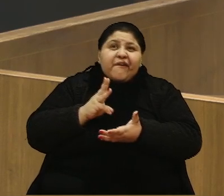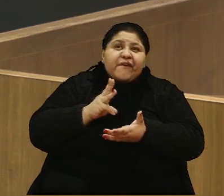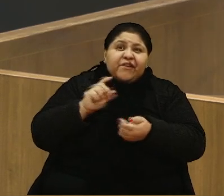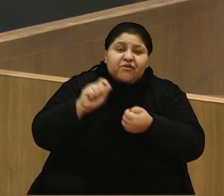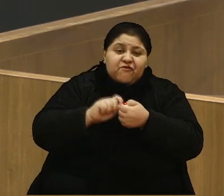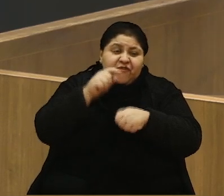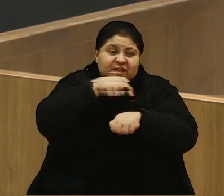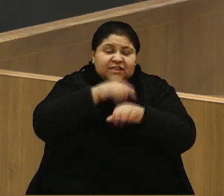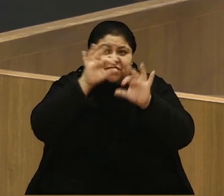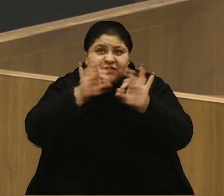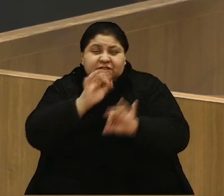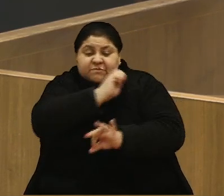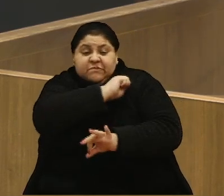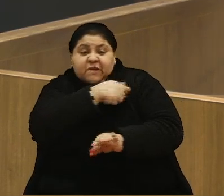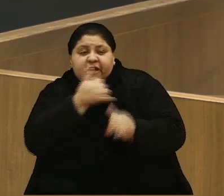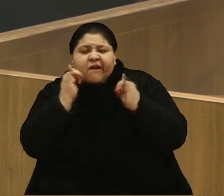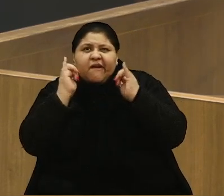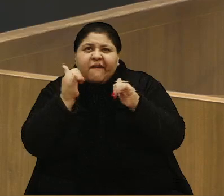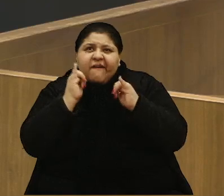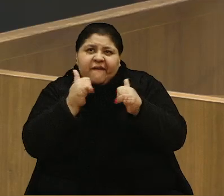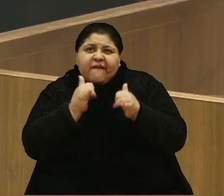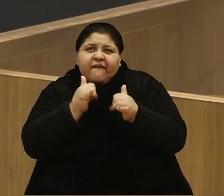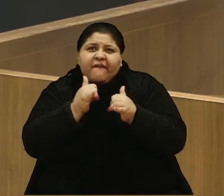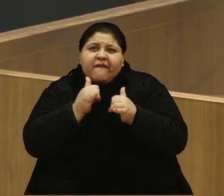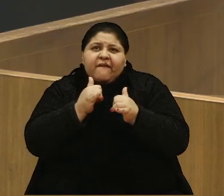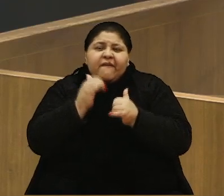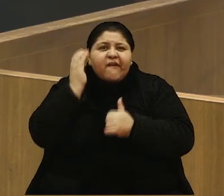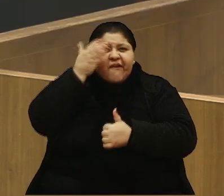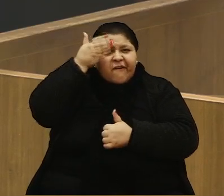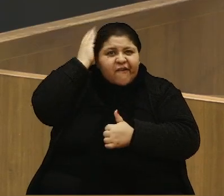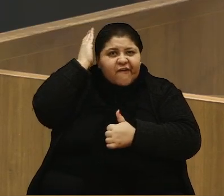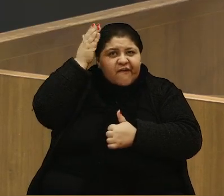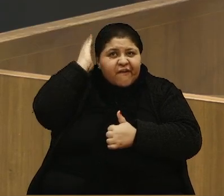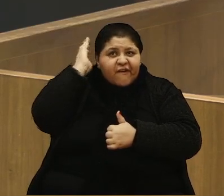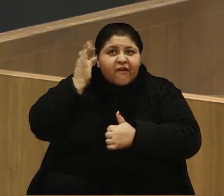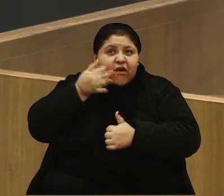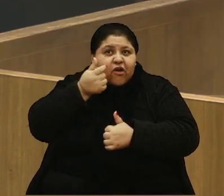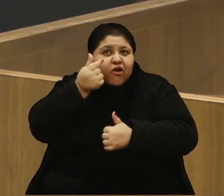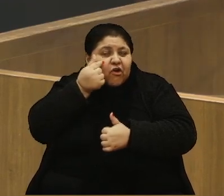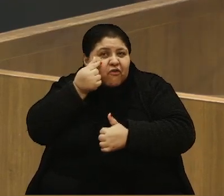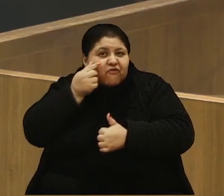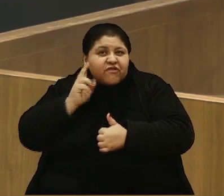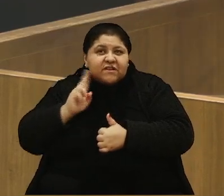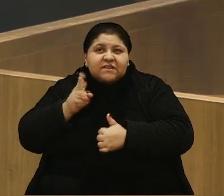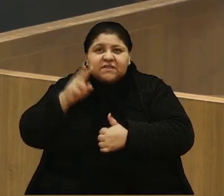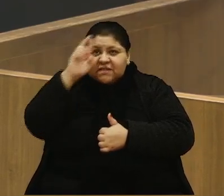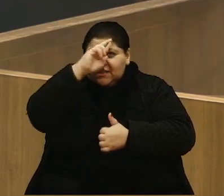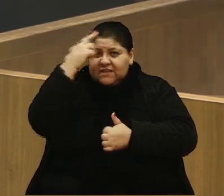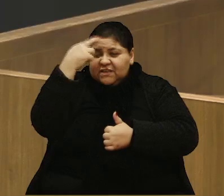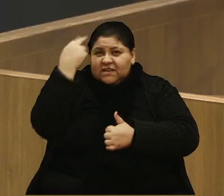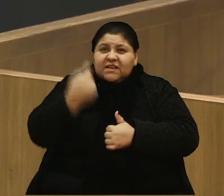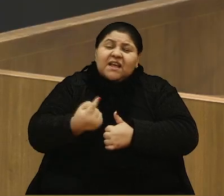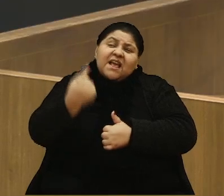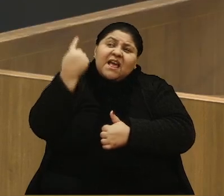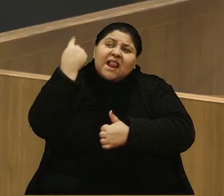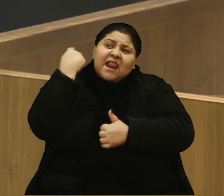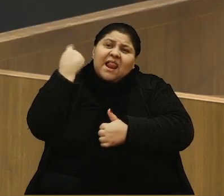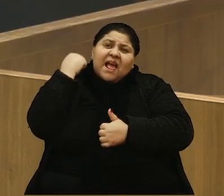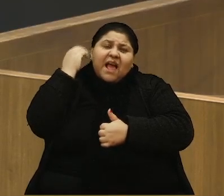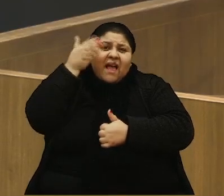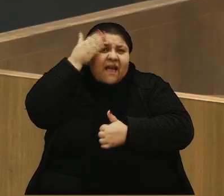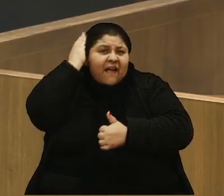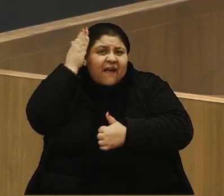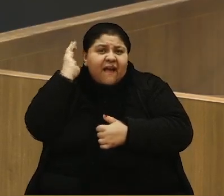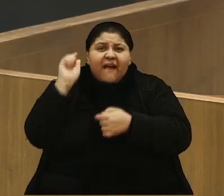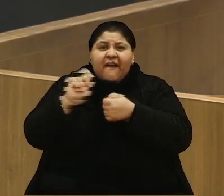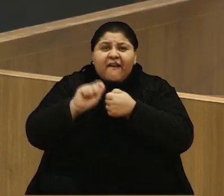brabeza para eles fiscalizar os ônibus, como lá no Daniel Guerra, o prefeito que o Friso sempre elogia aí, Rafael Bueno também. Lá na época do Daniel Guerra ali, o pessoal